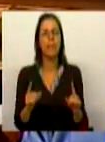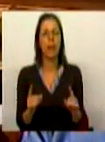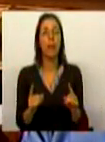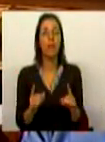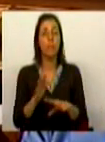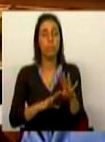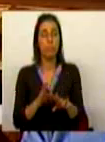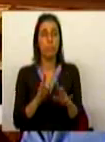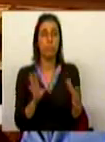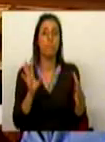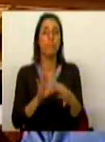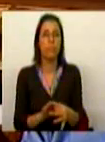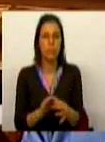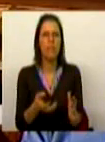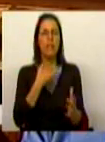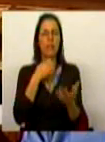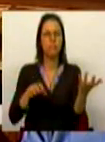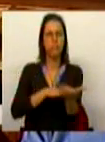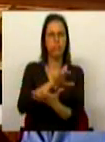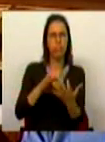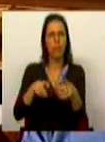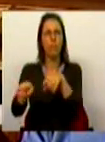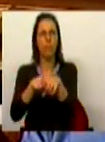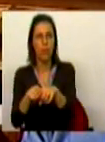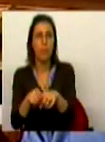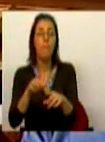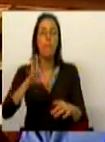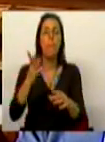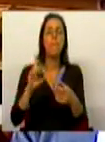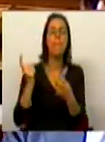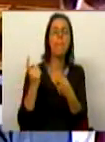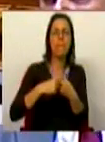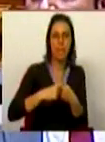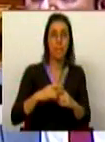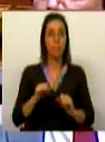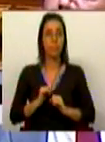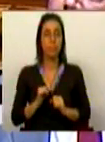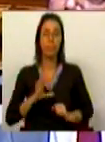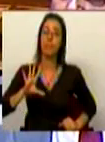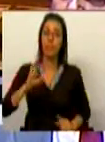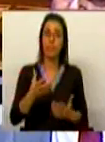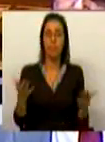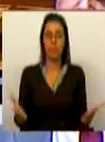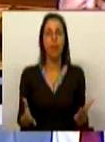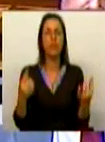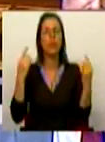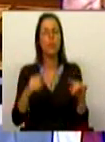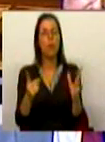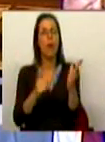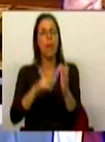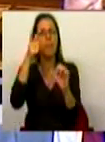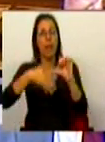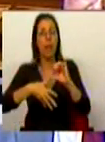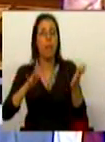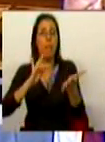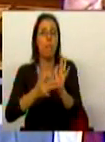para fazer face a crises económicas e políticas em países parceiros do nosso país. Basta ver na América Latina,